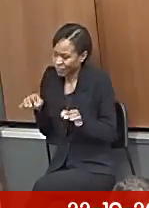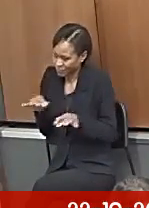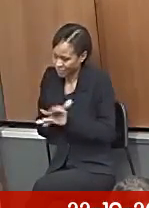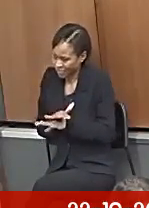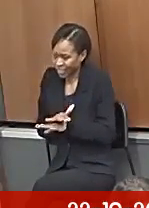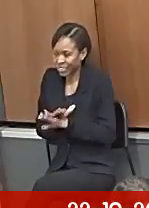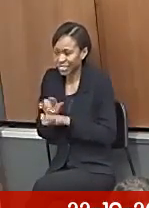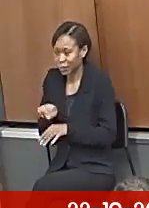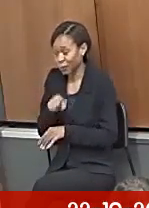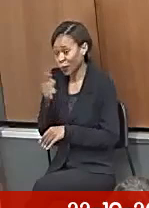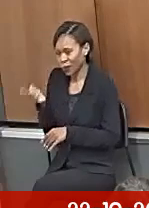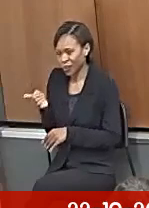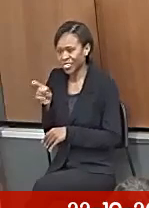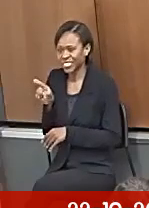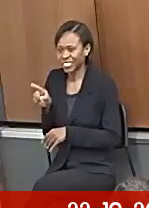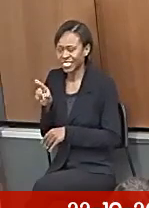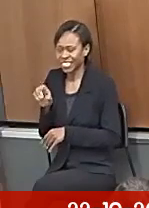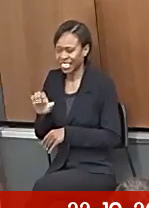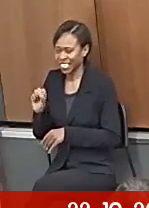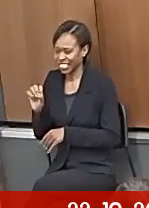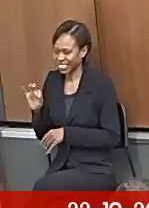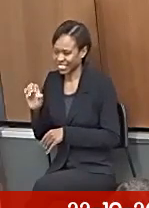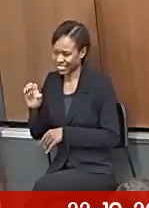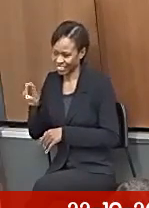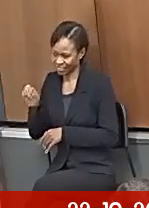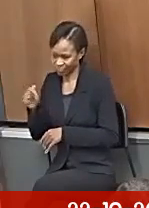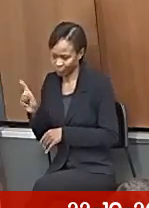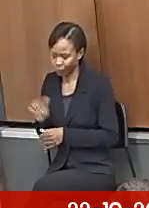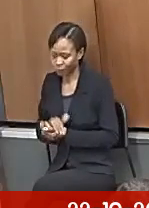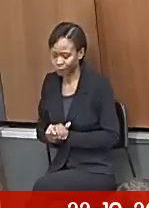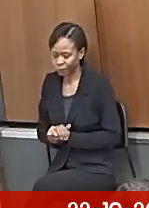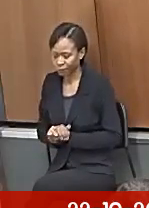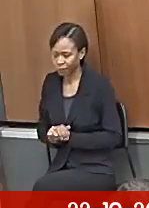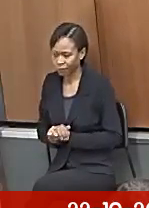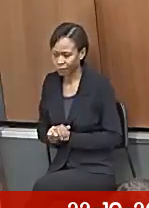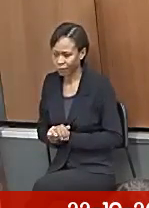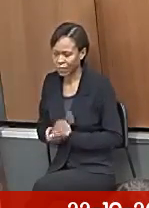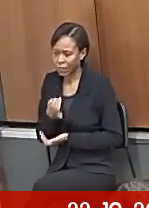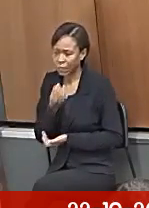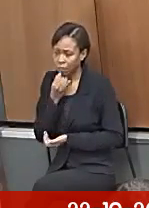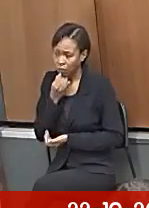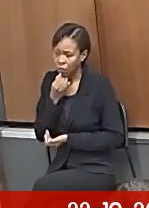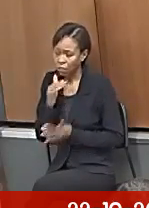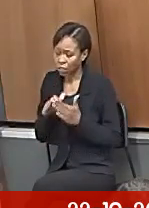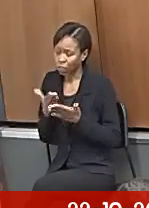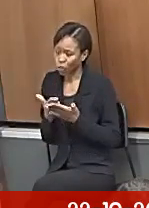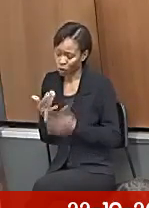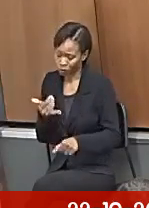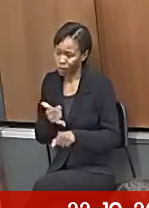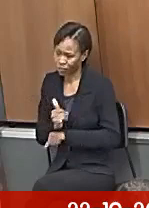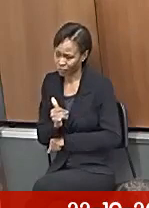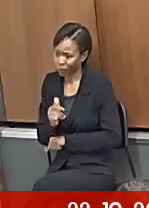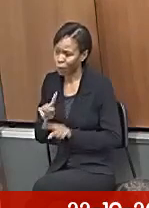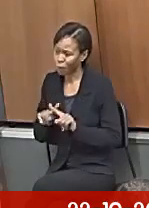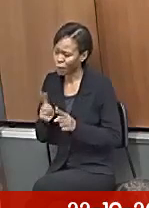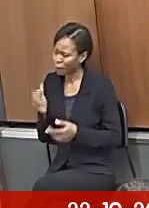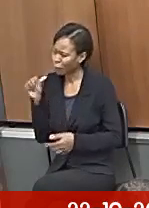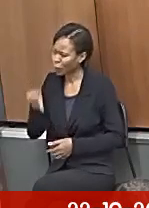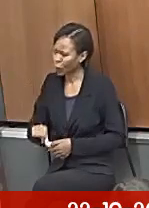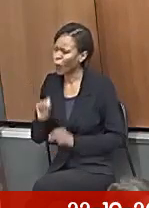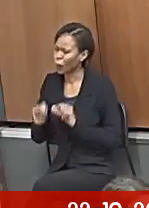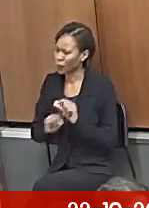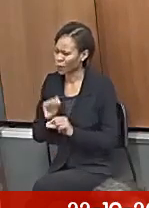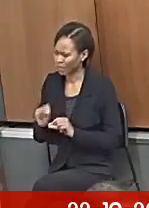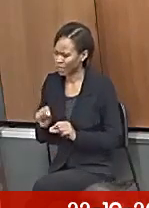não esqueci de você, não, doutor Estevão. Mais triste do que a ausência dos representantes da escola é a ausência do Conselho Estadual